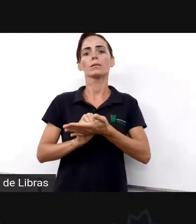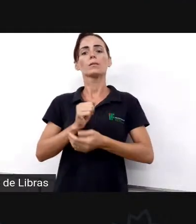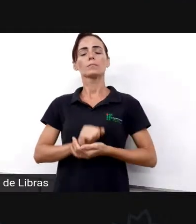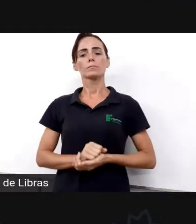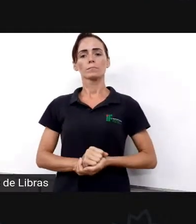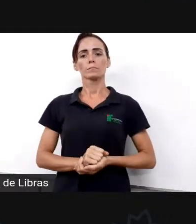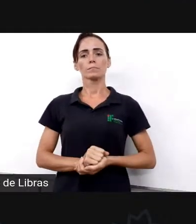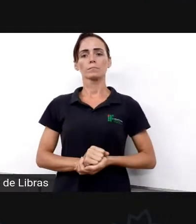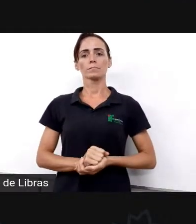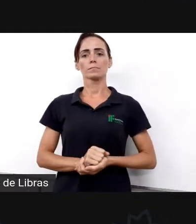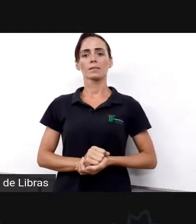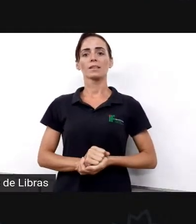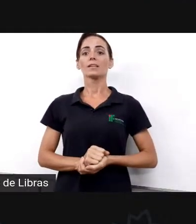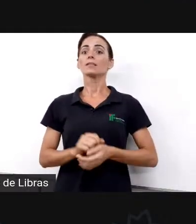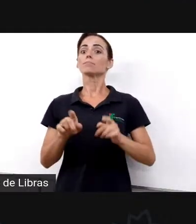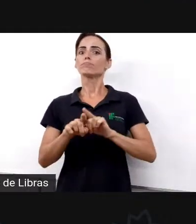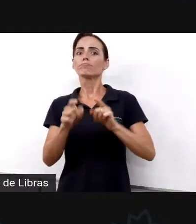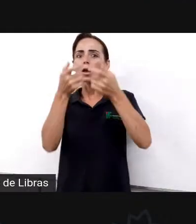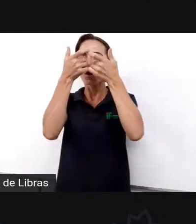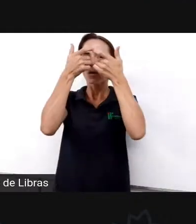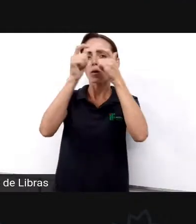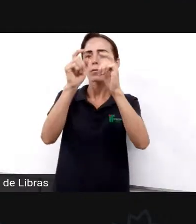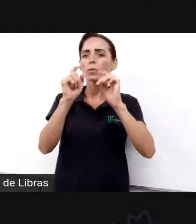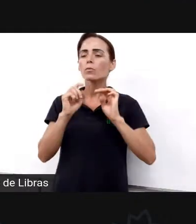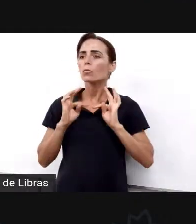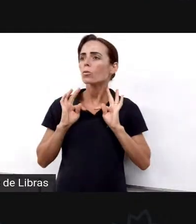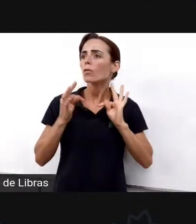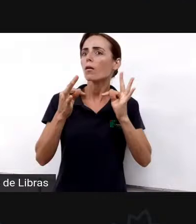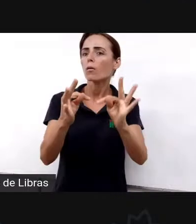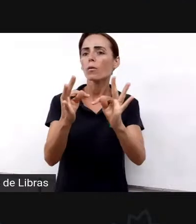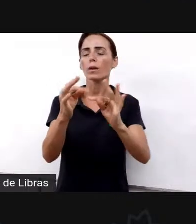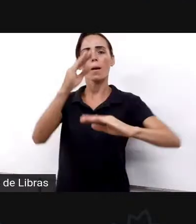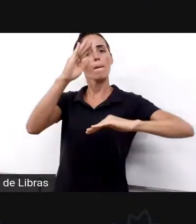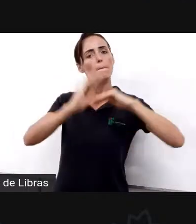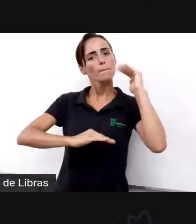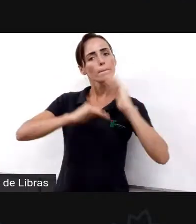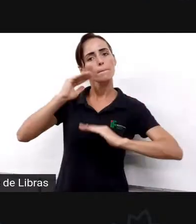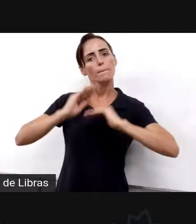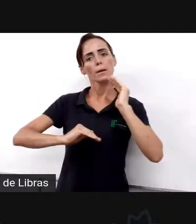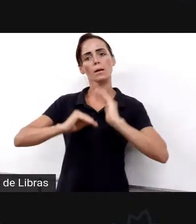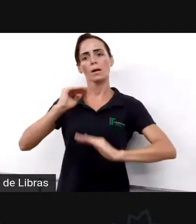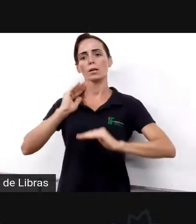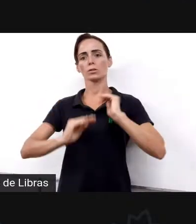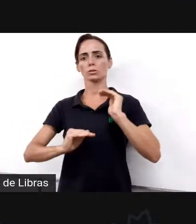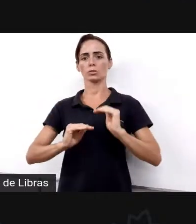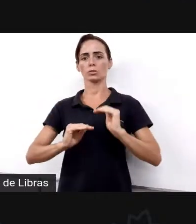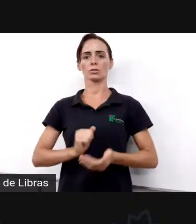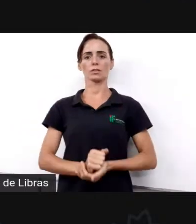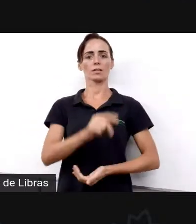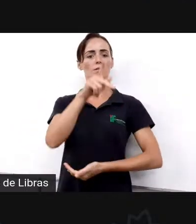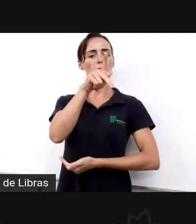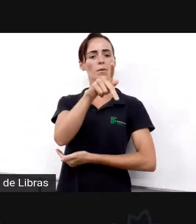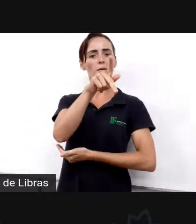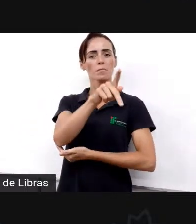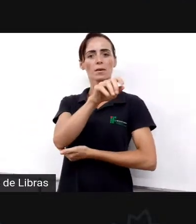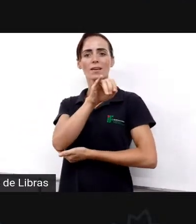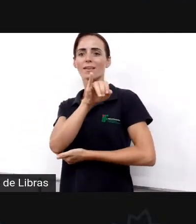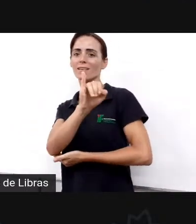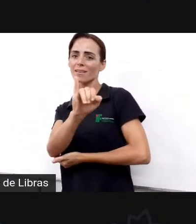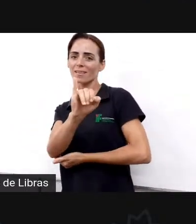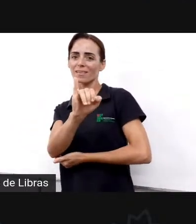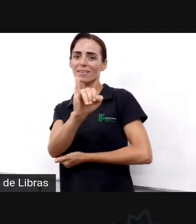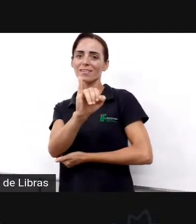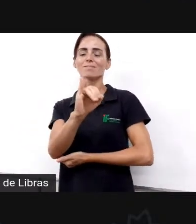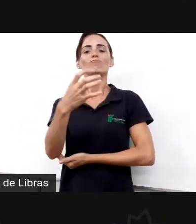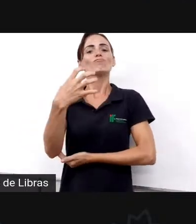conhecimento teórico em prática por meio das tão temidas PPIs, e melhor, de